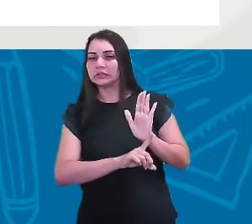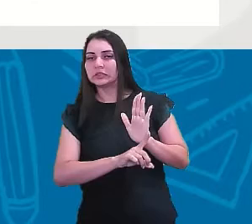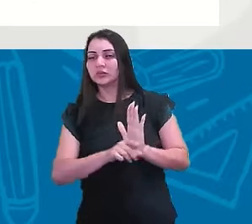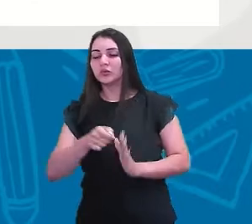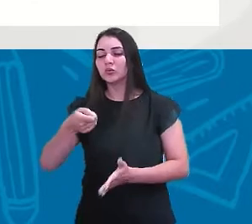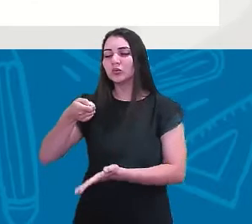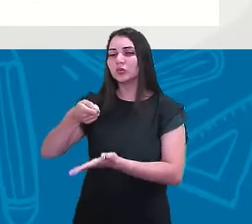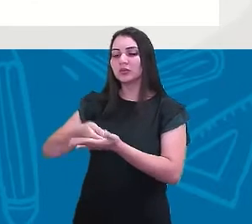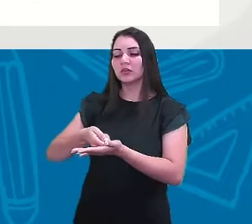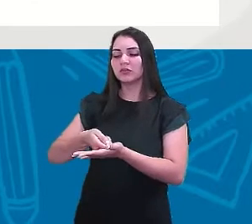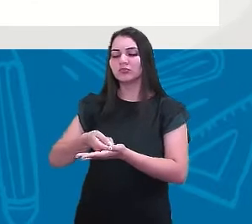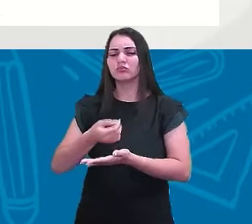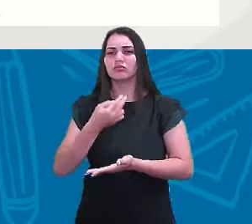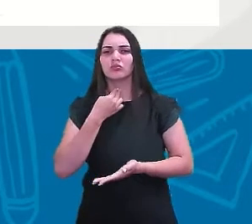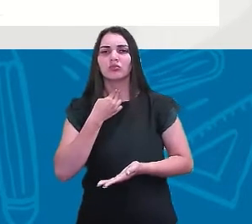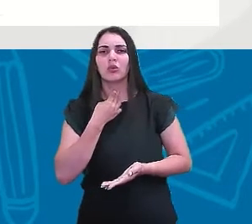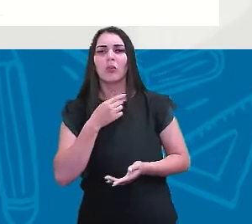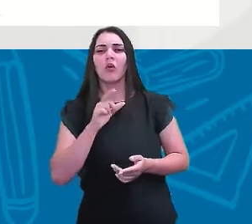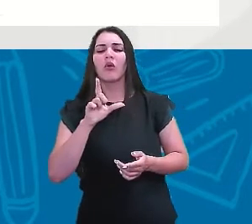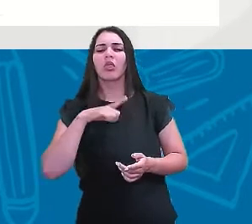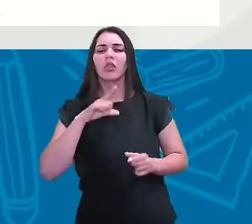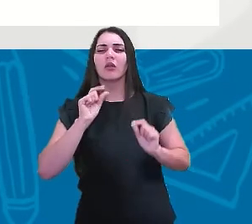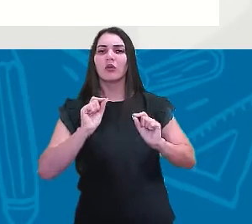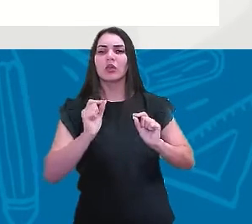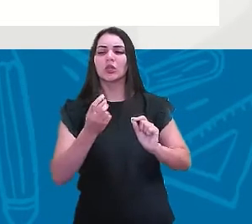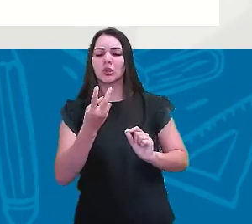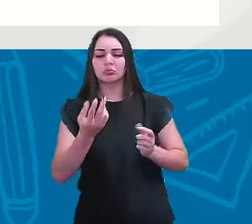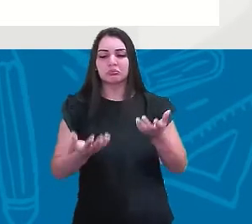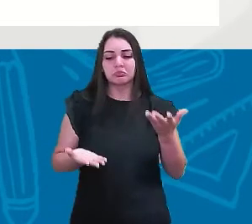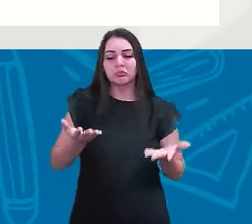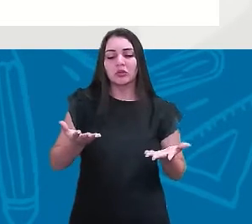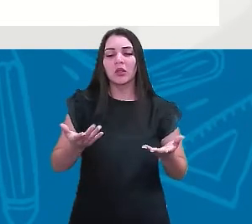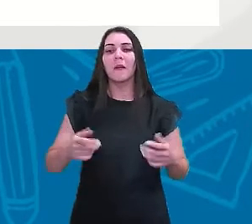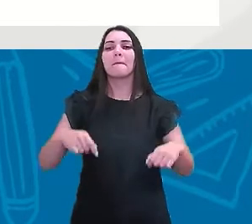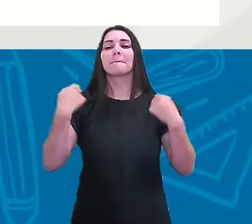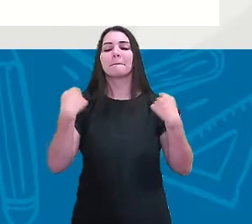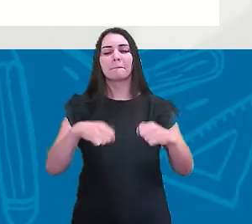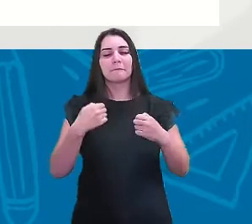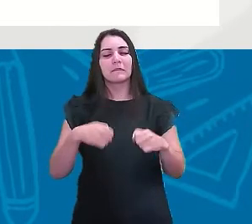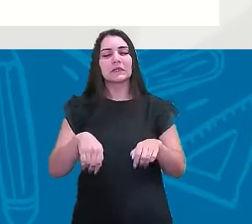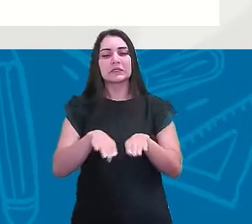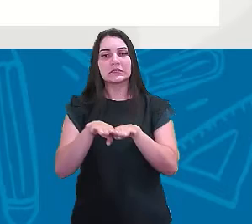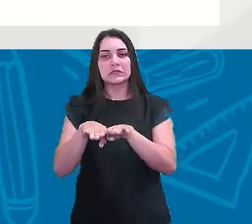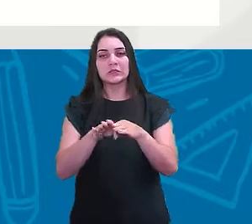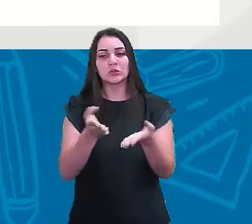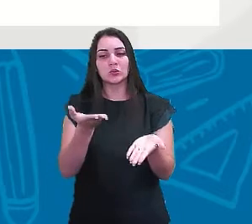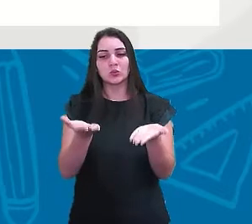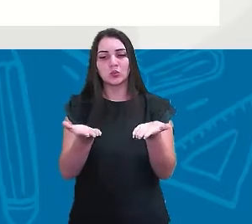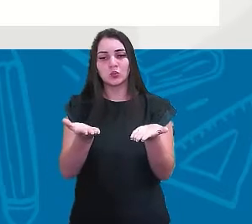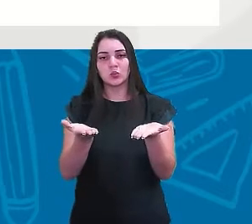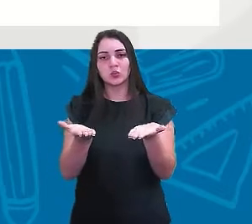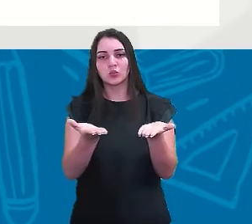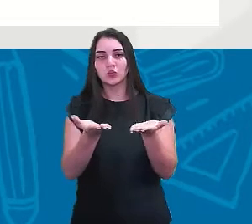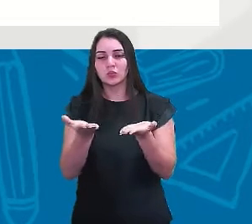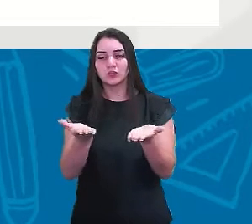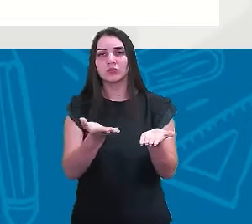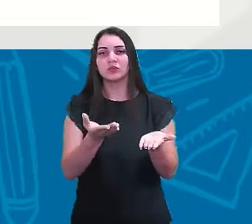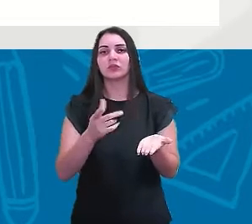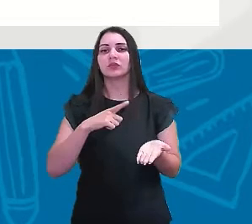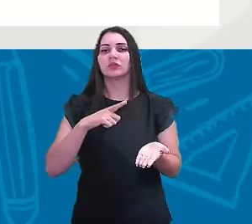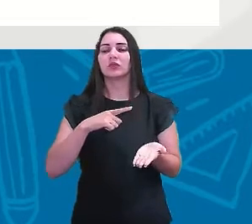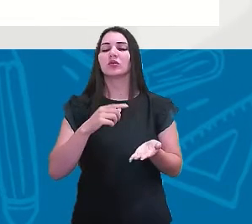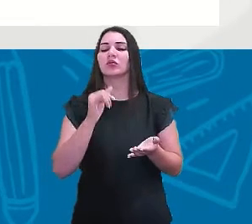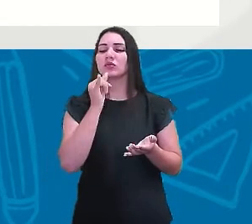E isso aí não pode ser 2 pesos e 2 medidas. Tem que estar bem equilibrado. Até porque aonde começa o